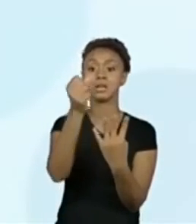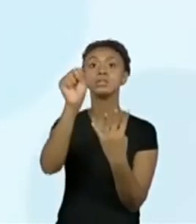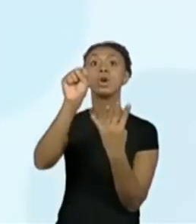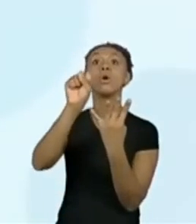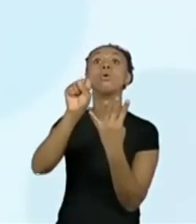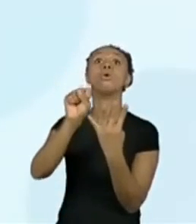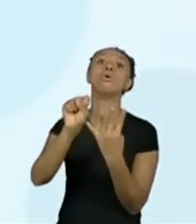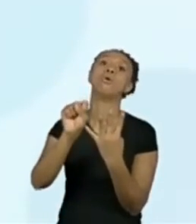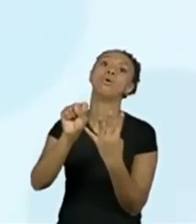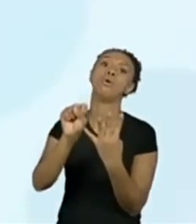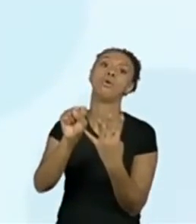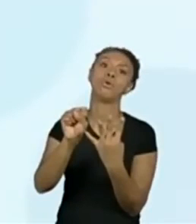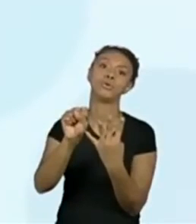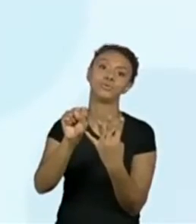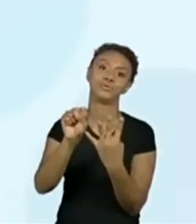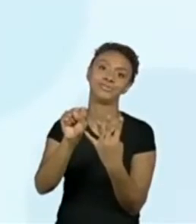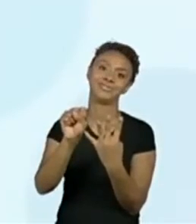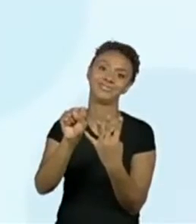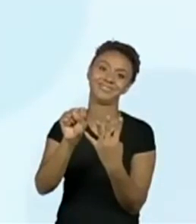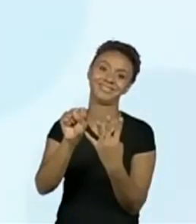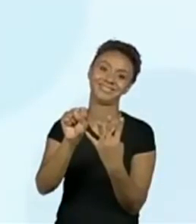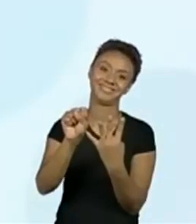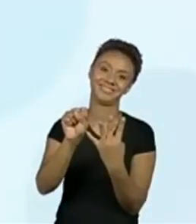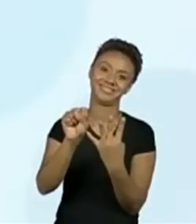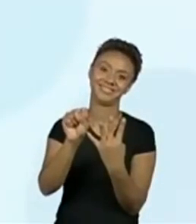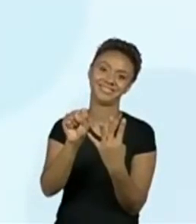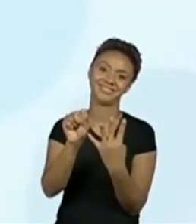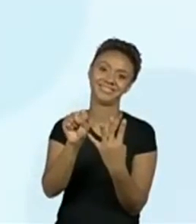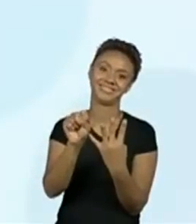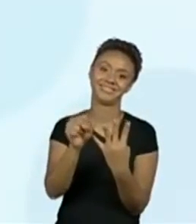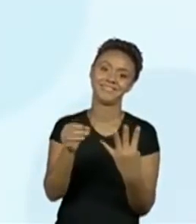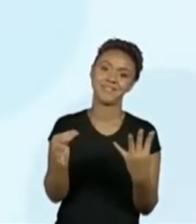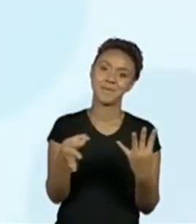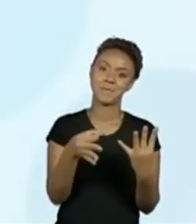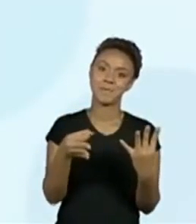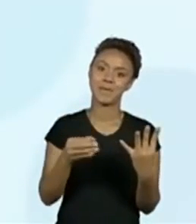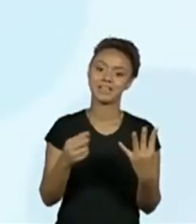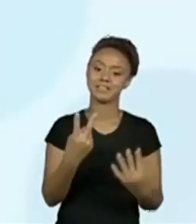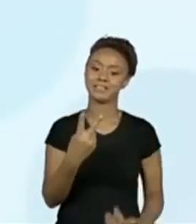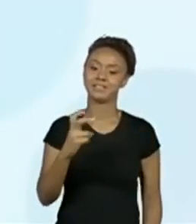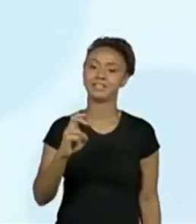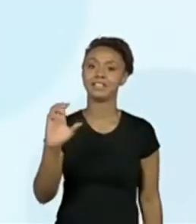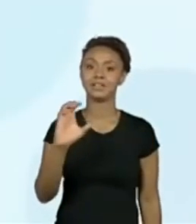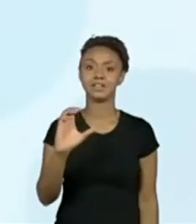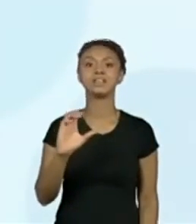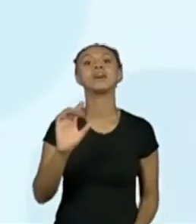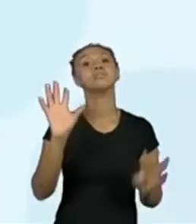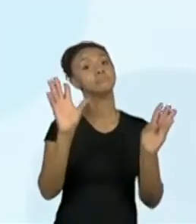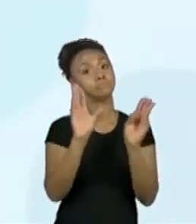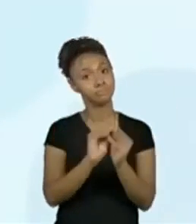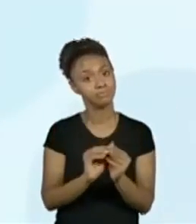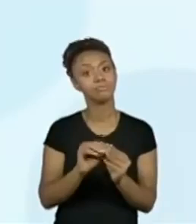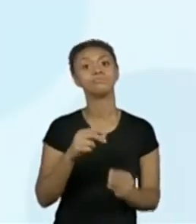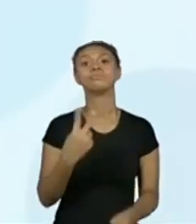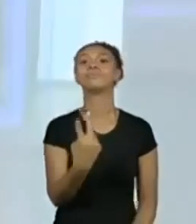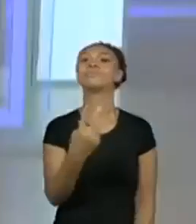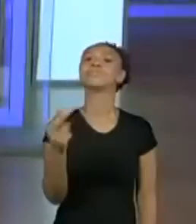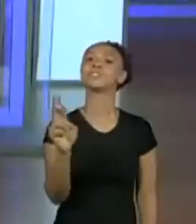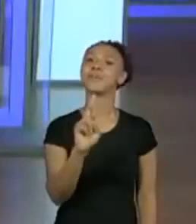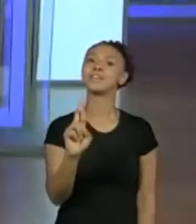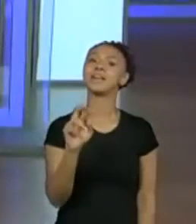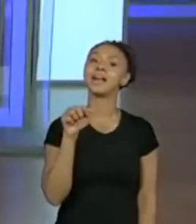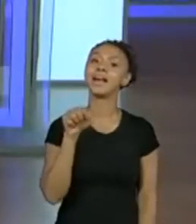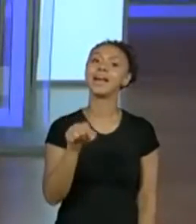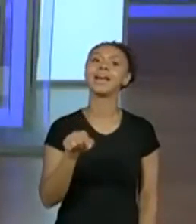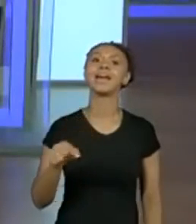2, 4, 6, 8 moedinhas de 25 centavos para eu ter então aí os meus R$2. E é isso que nós chamamos